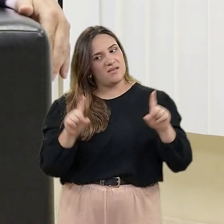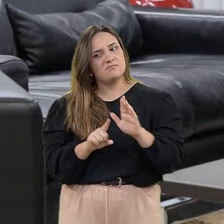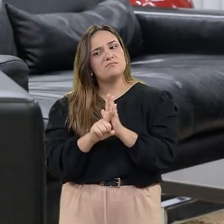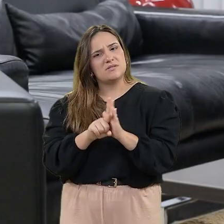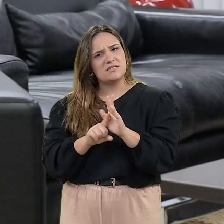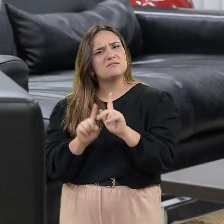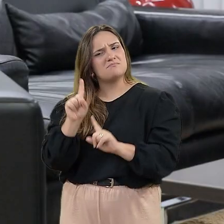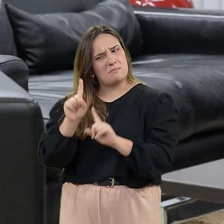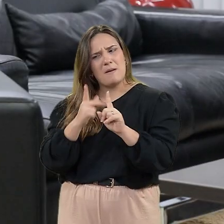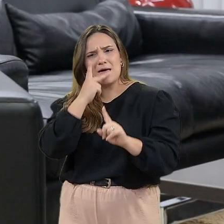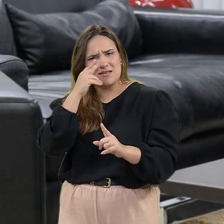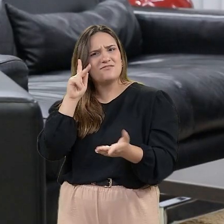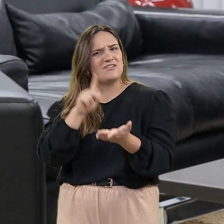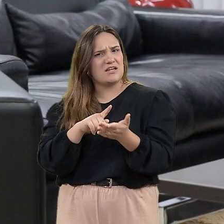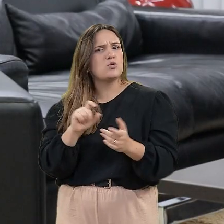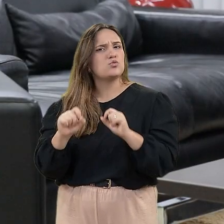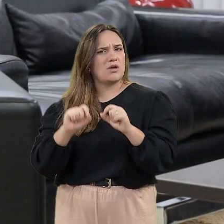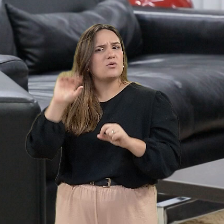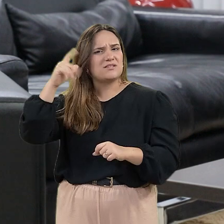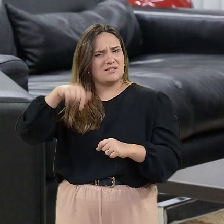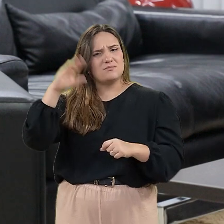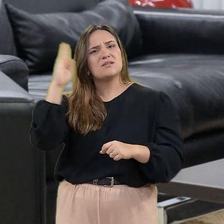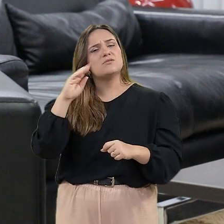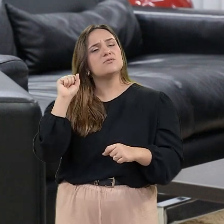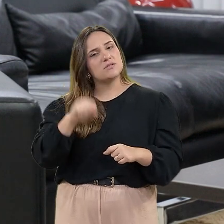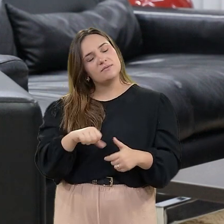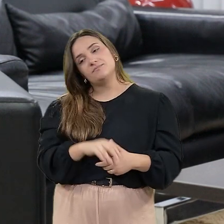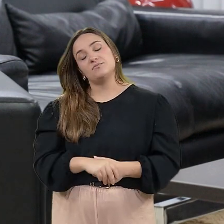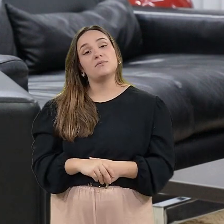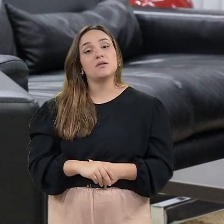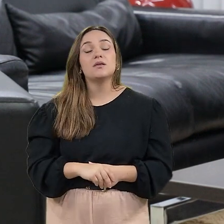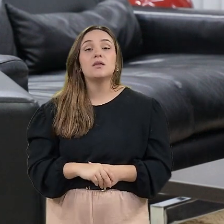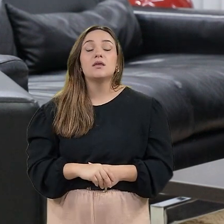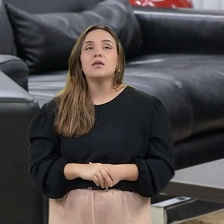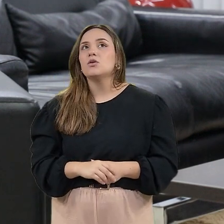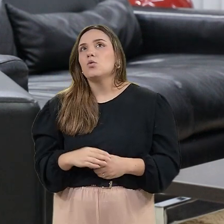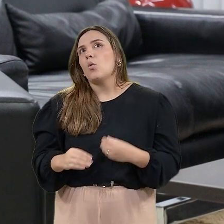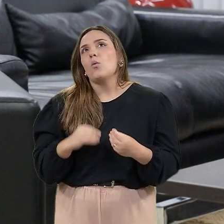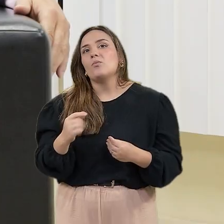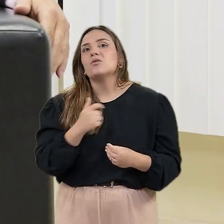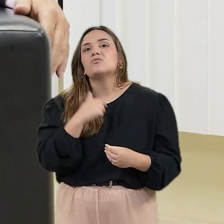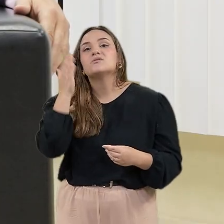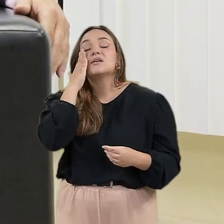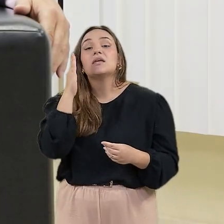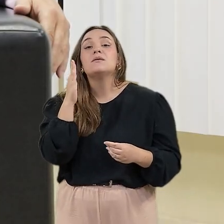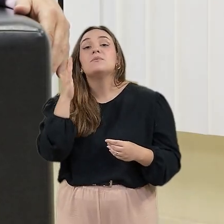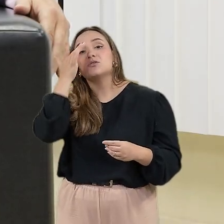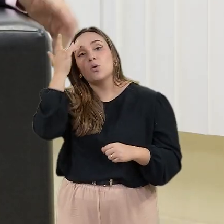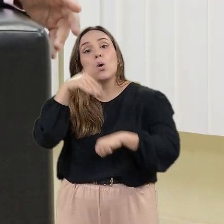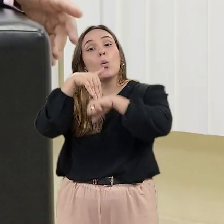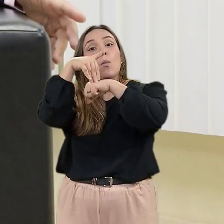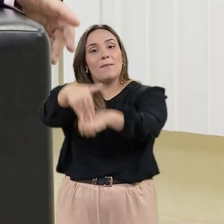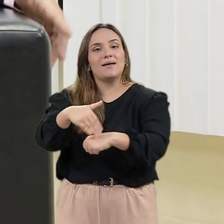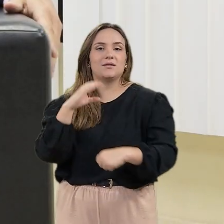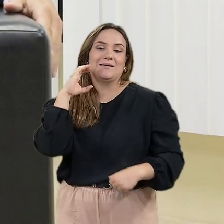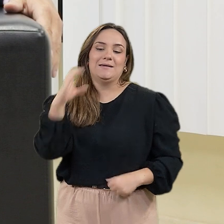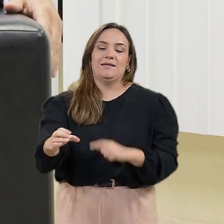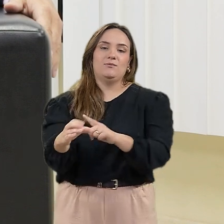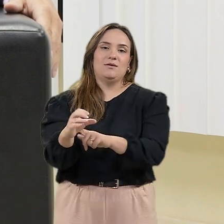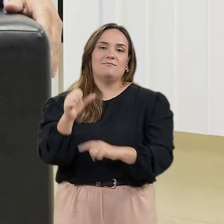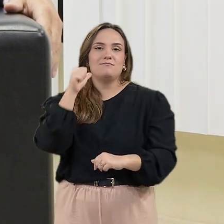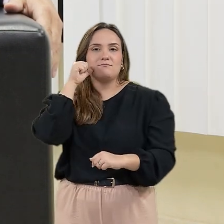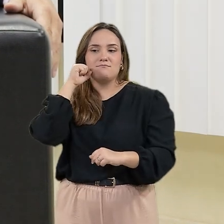realidade. E quais são os casos que se enquadram na lei do feminicídio? Olha, basicamente, eu digo até em